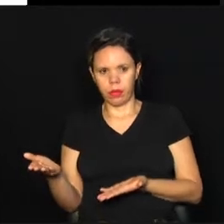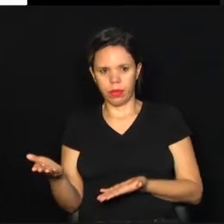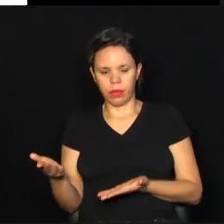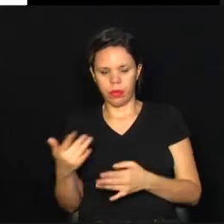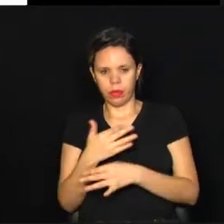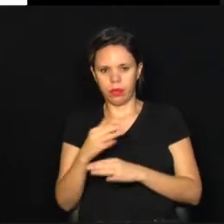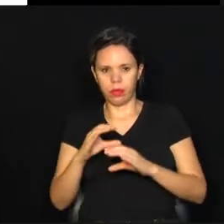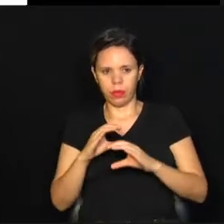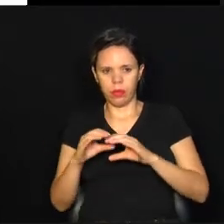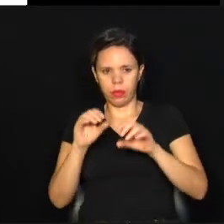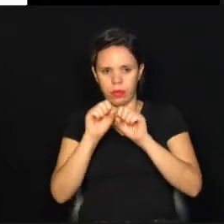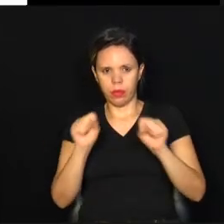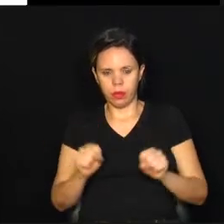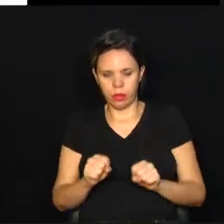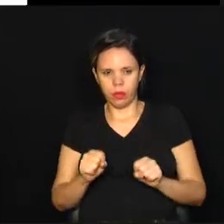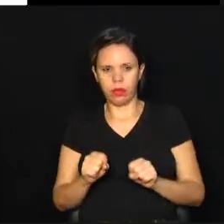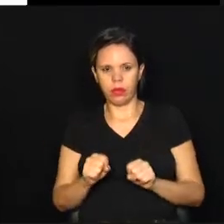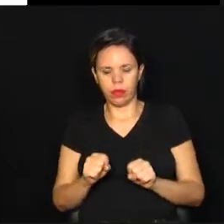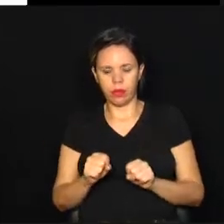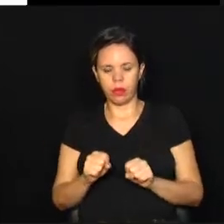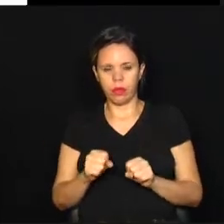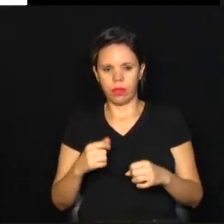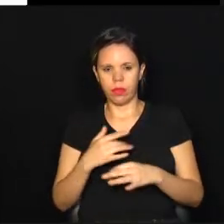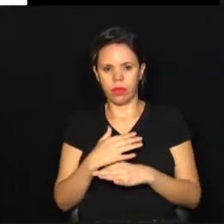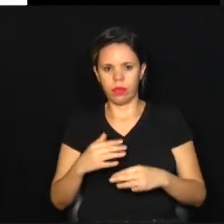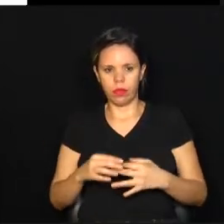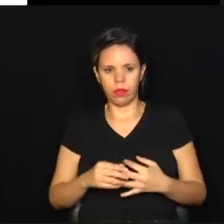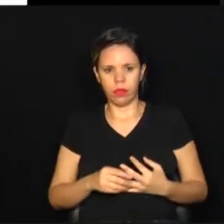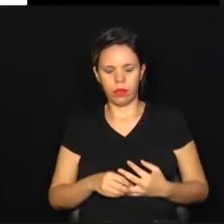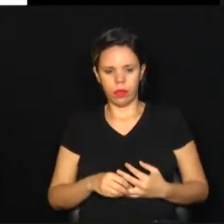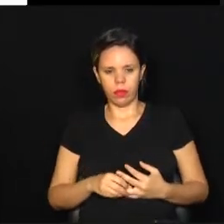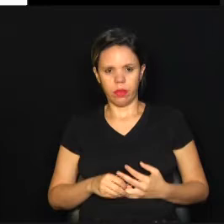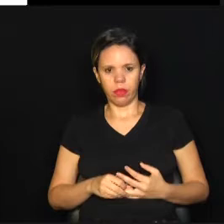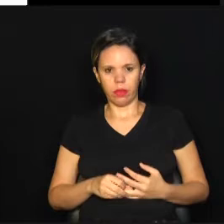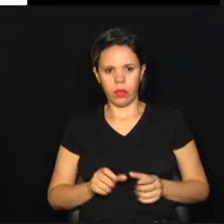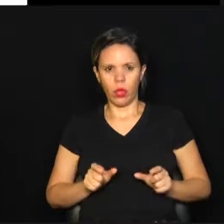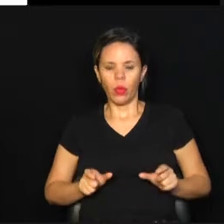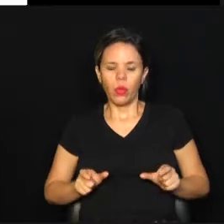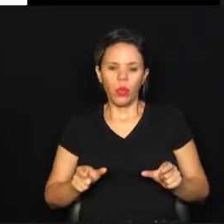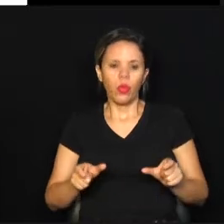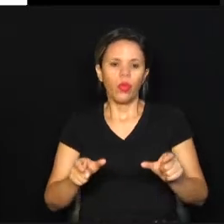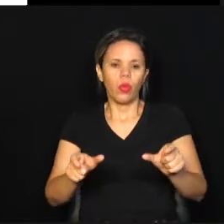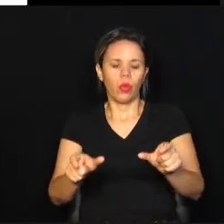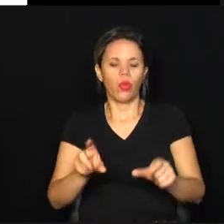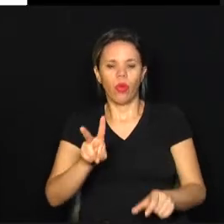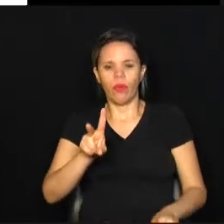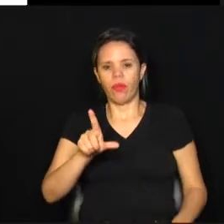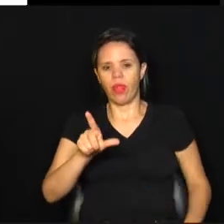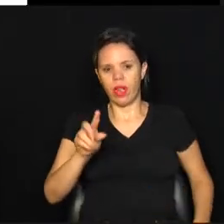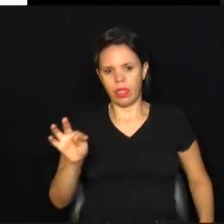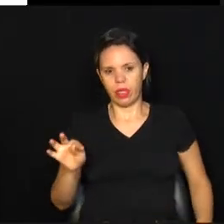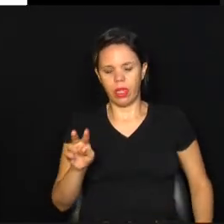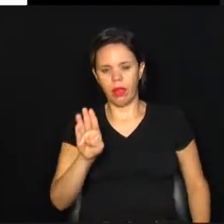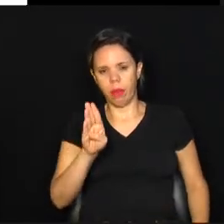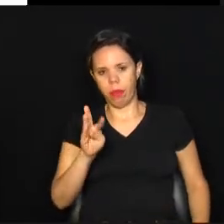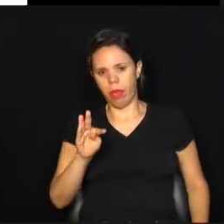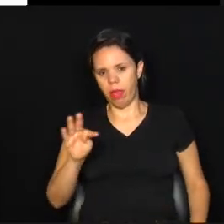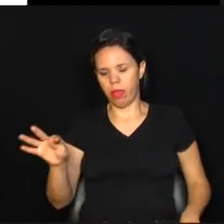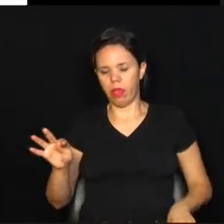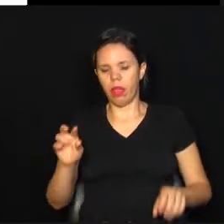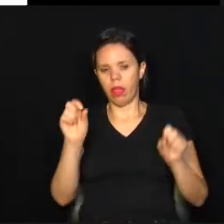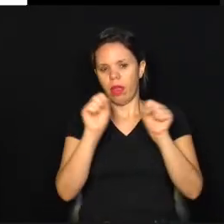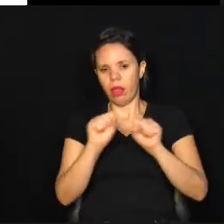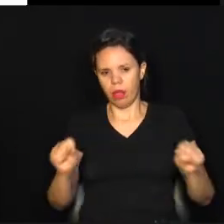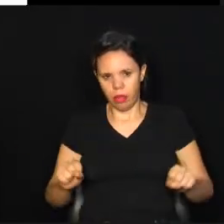articular esses sistemas de estruturadores de mobilidade, corredores de ônibus, VLTs, BRTs, com esse sistema mais capilar,